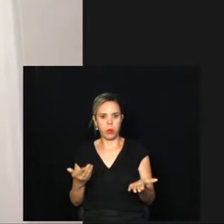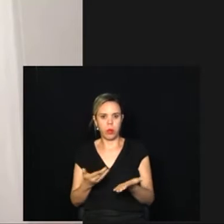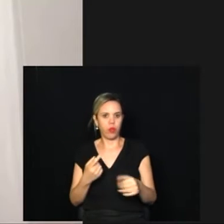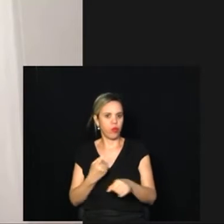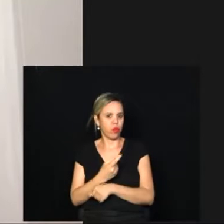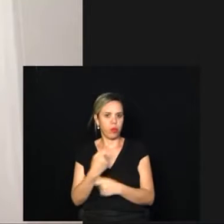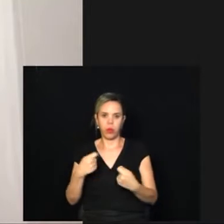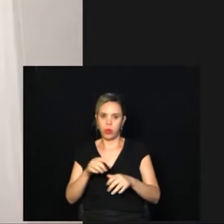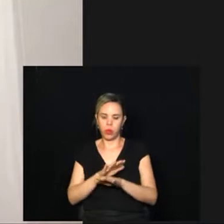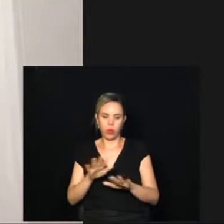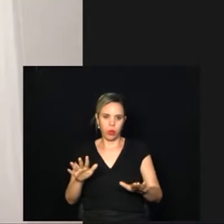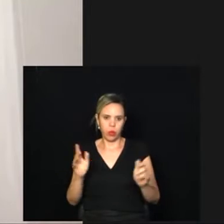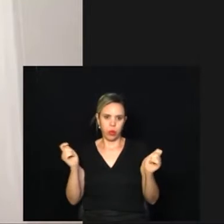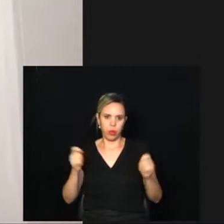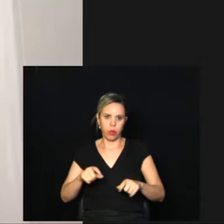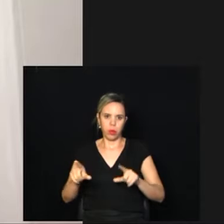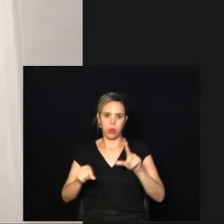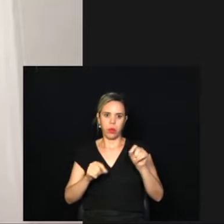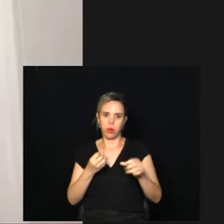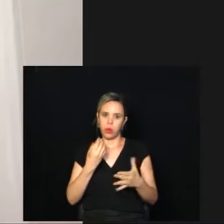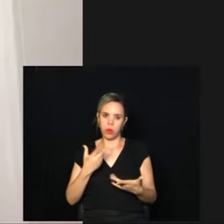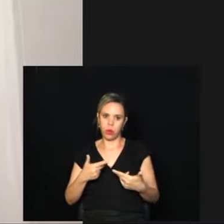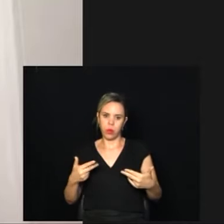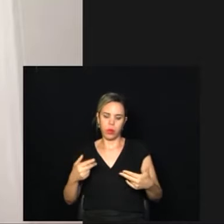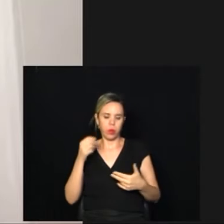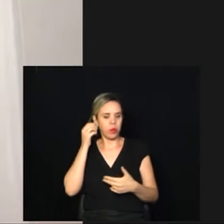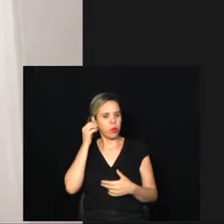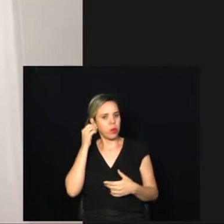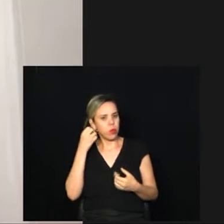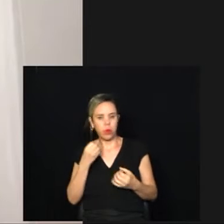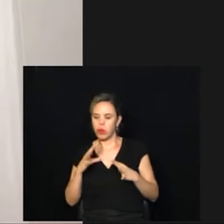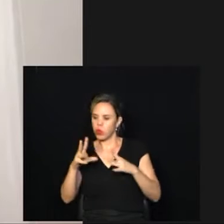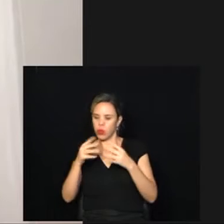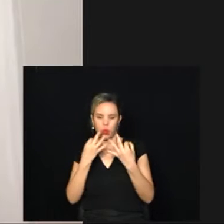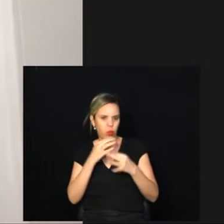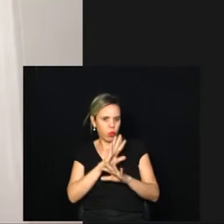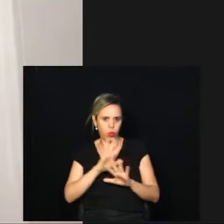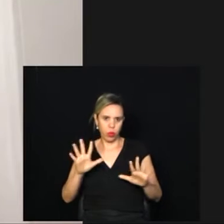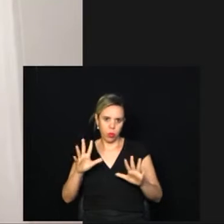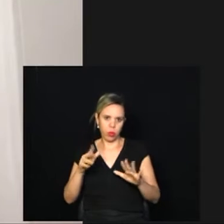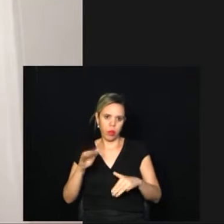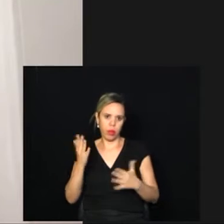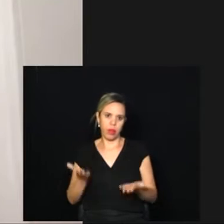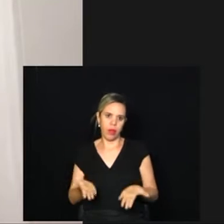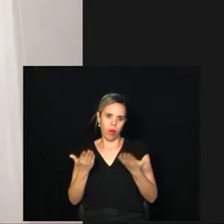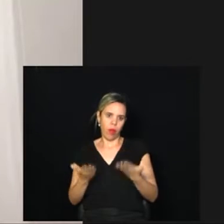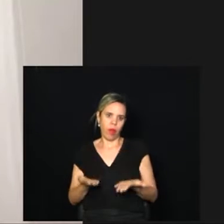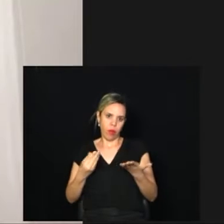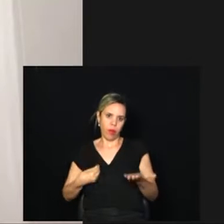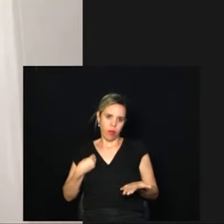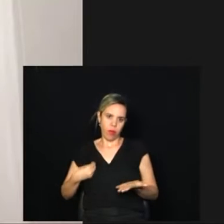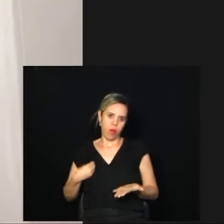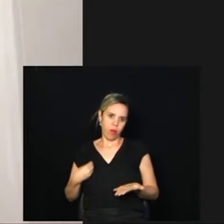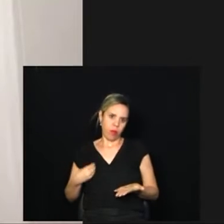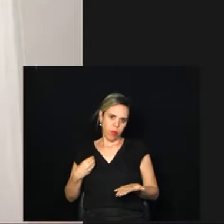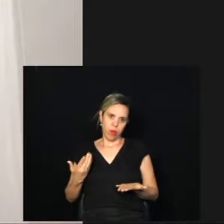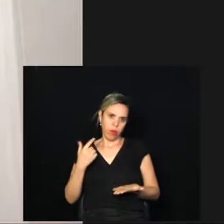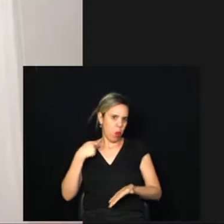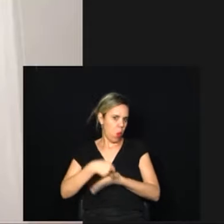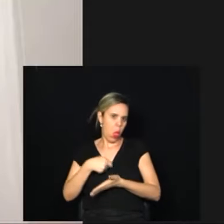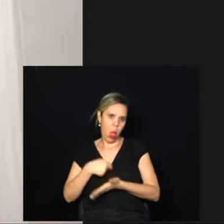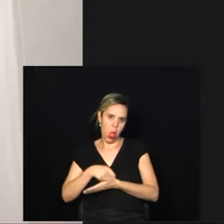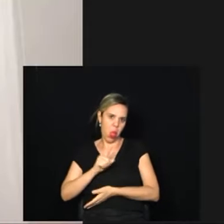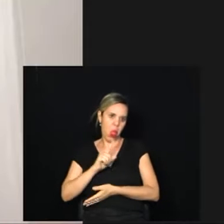que não precisa, eu posso escolher ser boa em alguma coisa, não preciso ser boa em tudo, muito mais leve para viver, né, hoje não me cobro